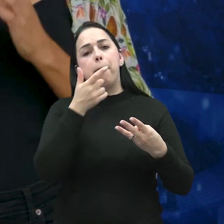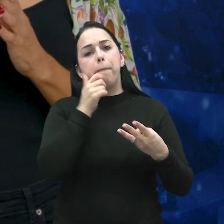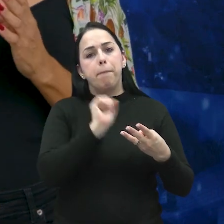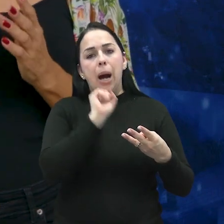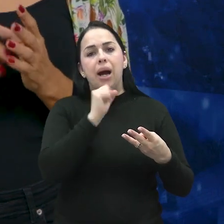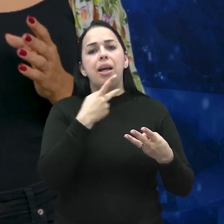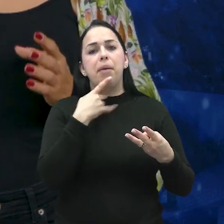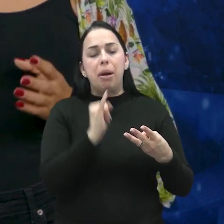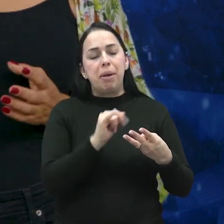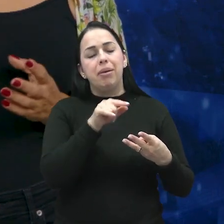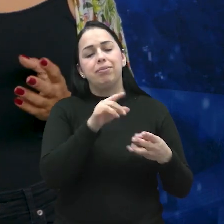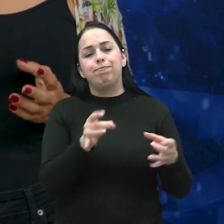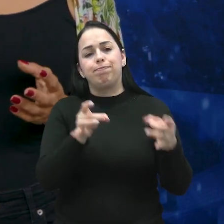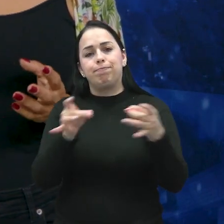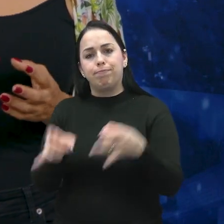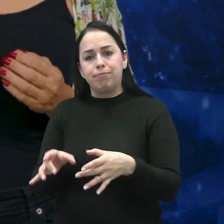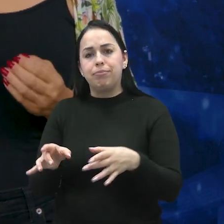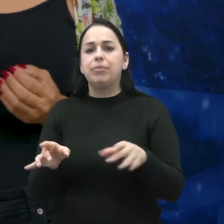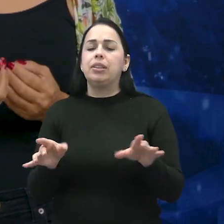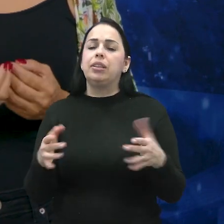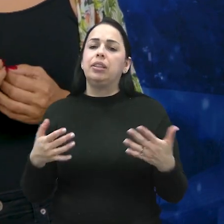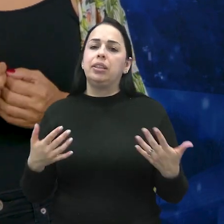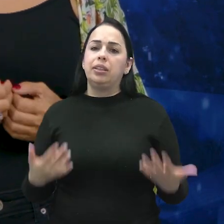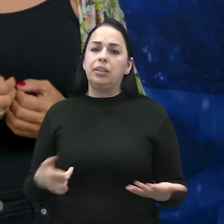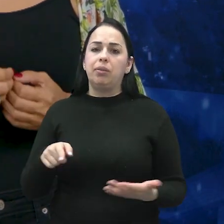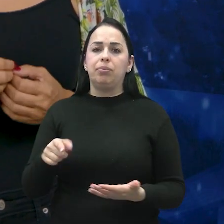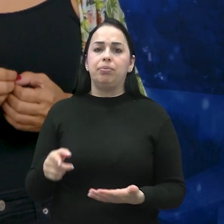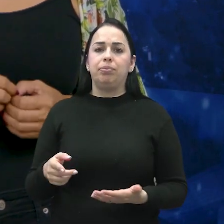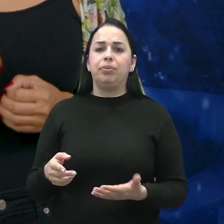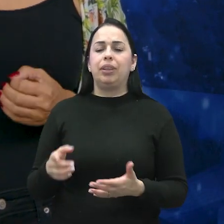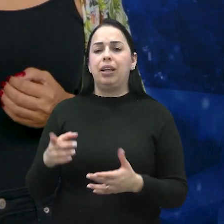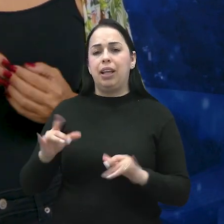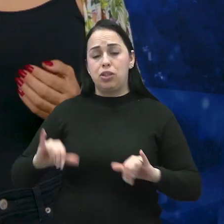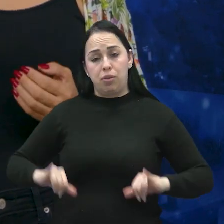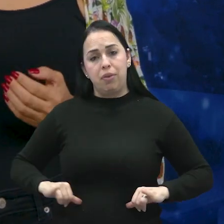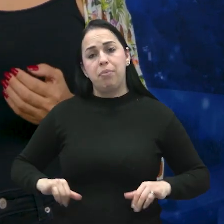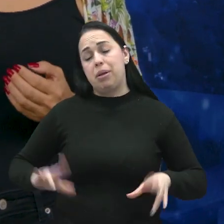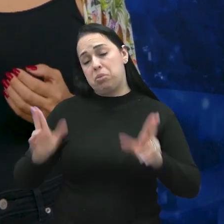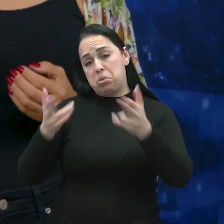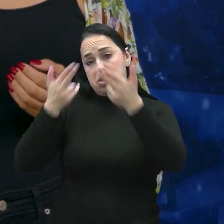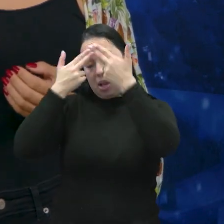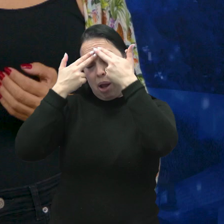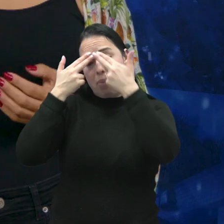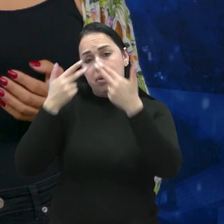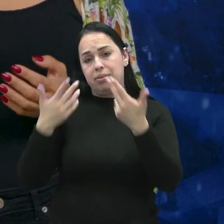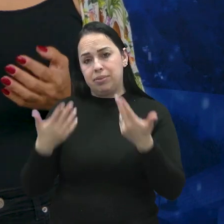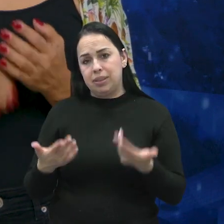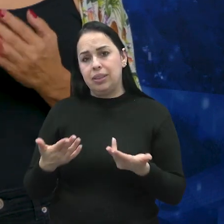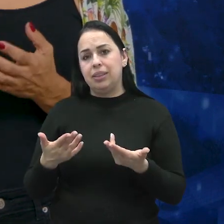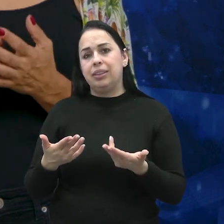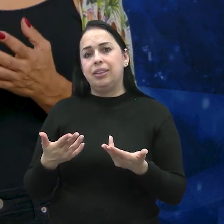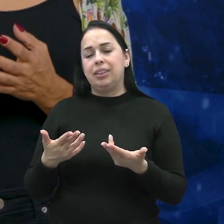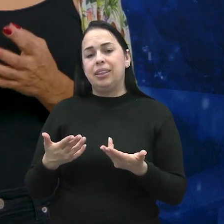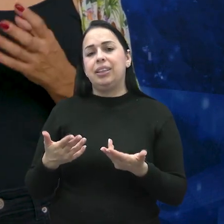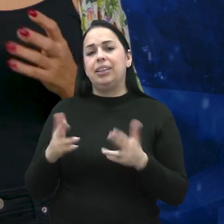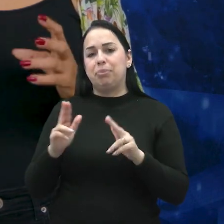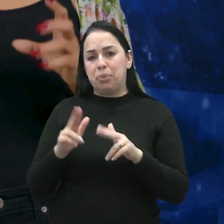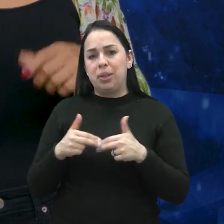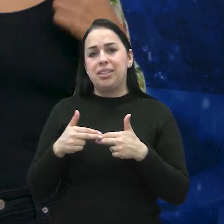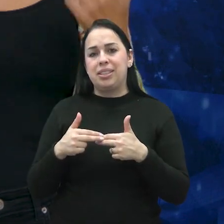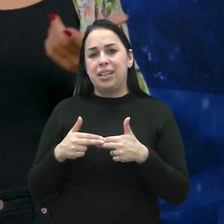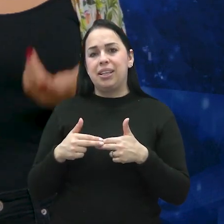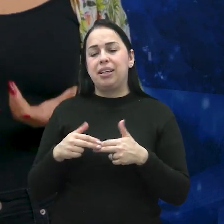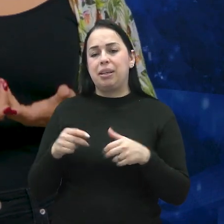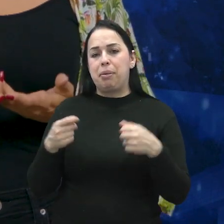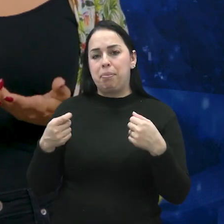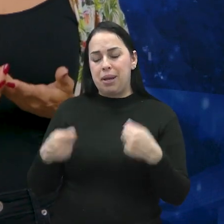que entender que essa criança ela carrega consigo também dores e traumas, e que isso torna ainda